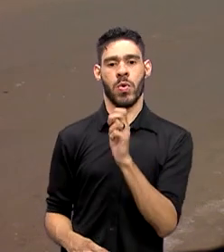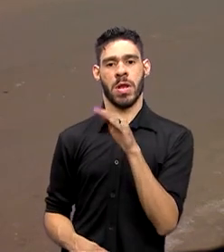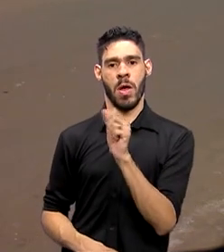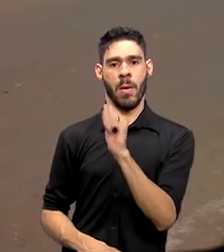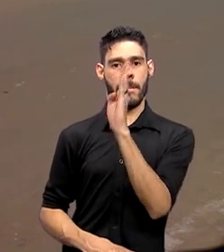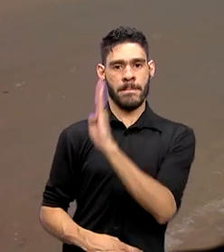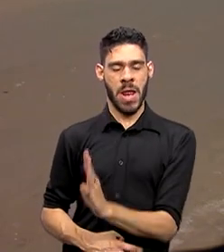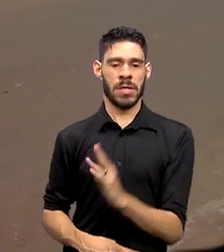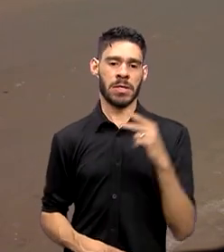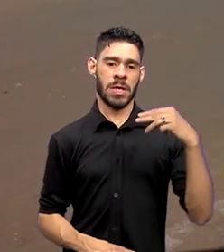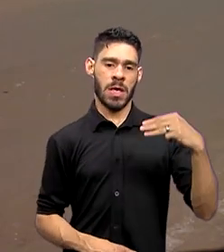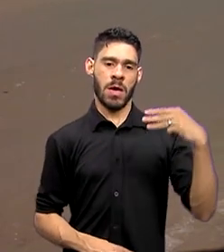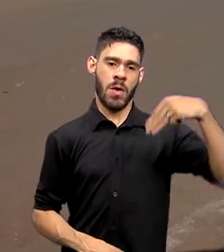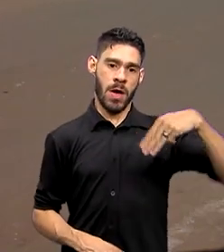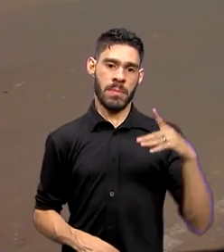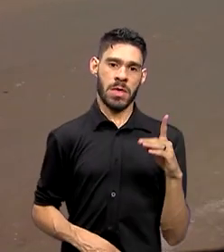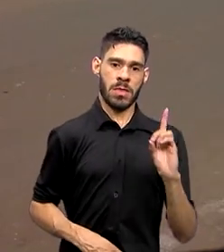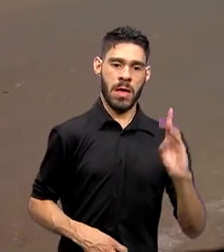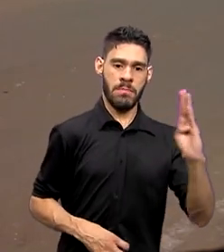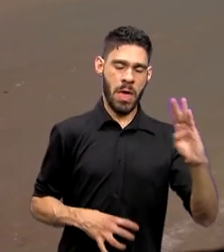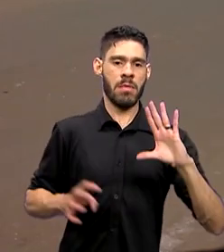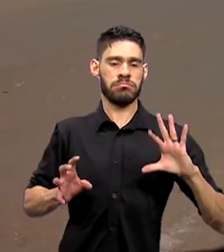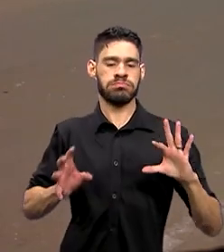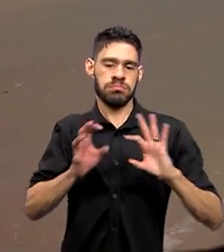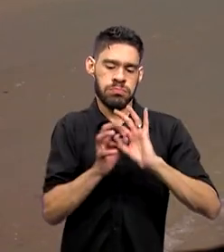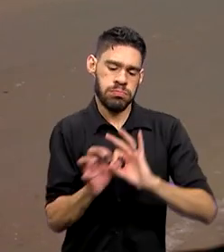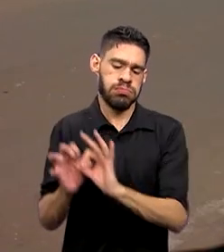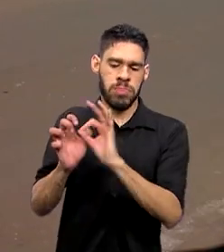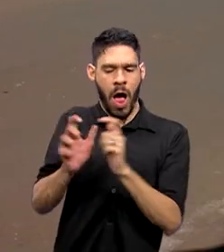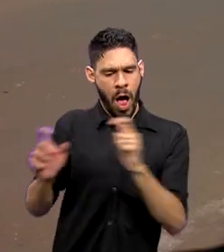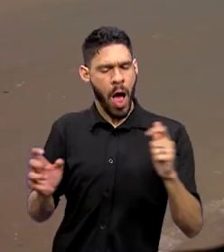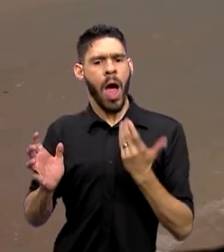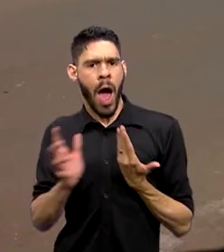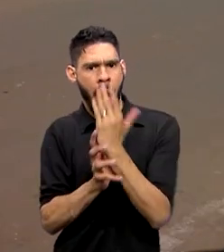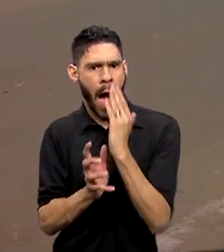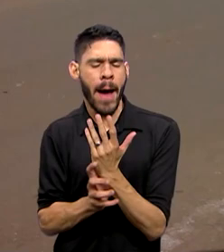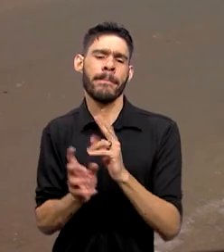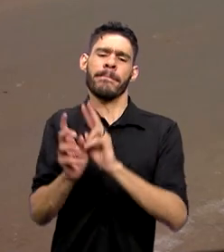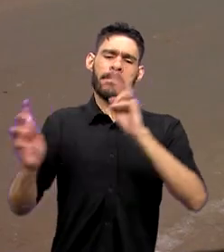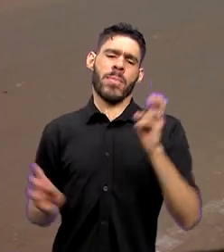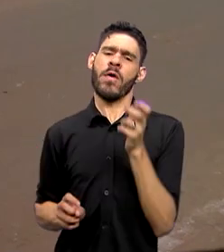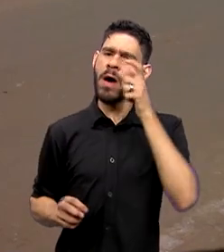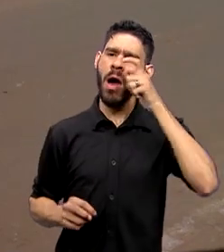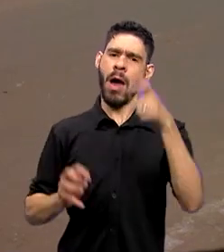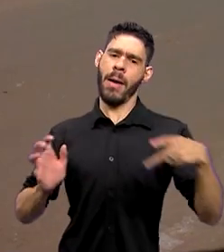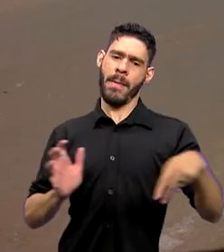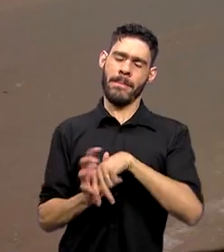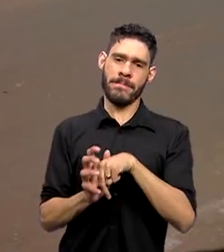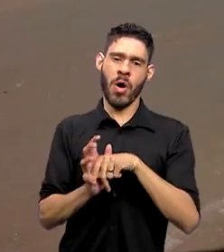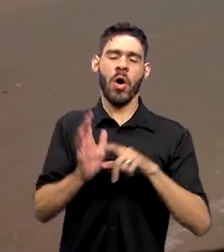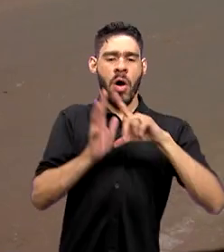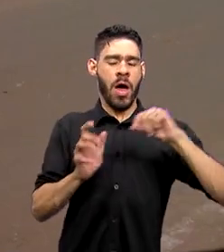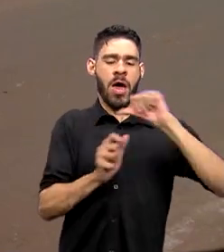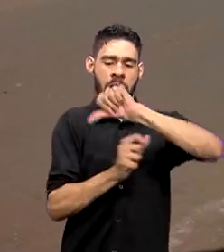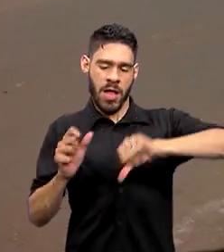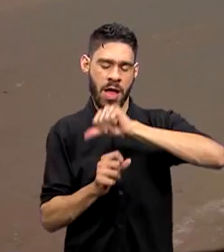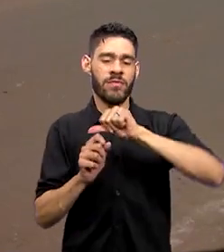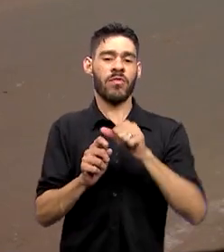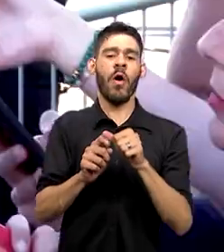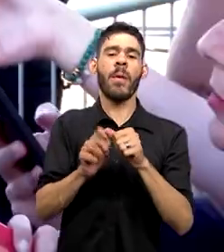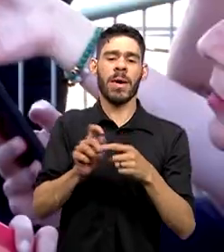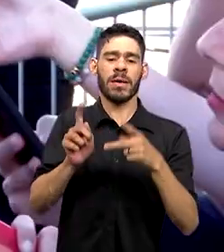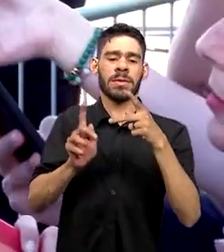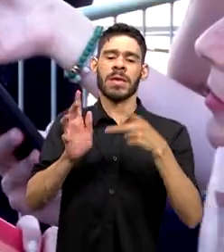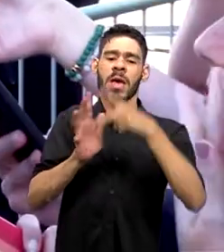e MDB. Uma aliança que garante maioria para aprovar temas de interesse do Planalto, como reformas e programas